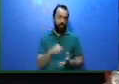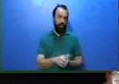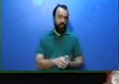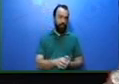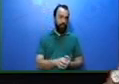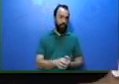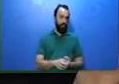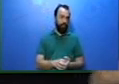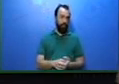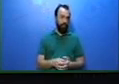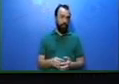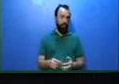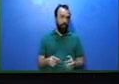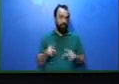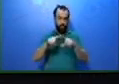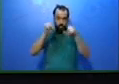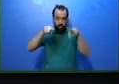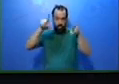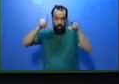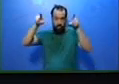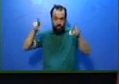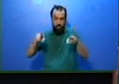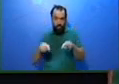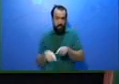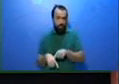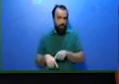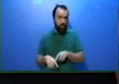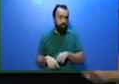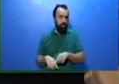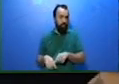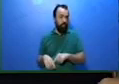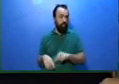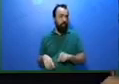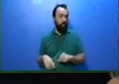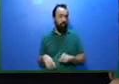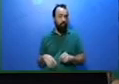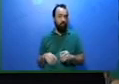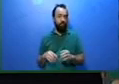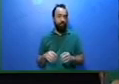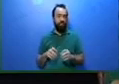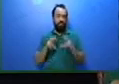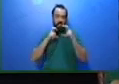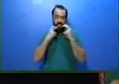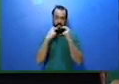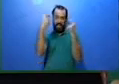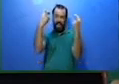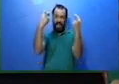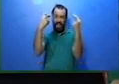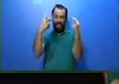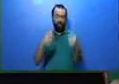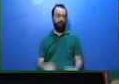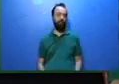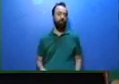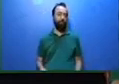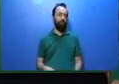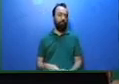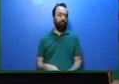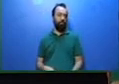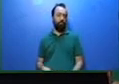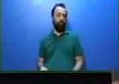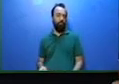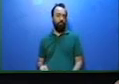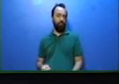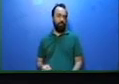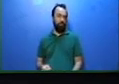personagem. Quando o balãozinho vem assim, parecendo uns raios, né? É o grito do personagem, ó.